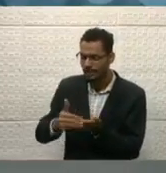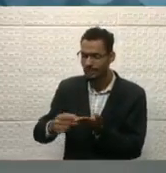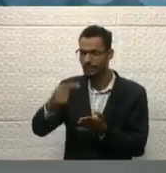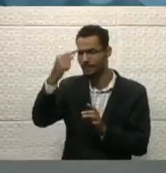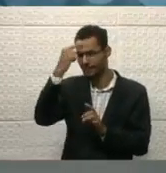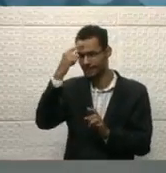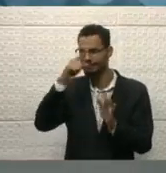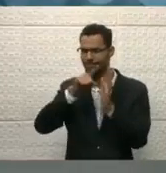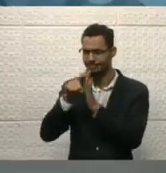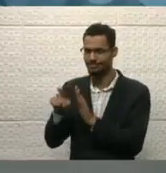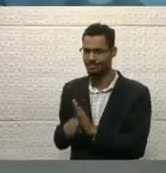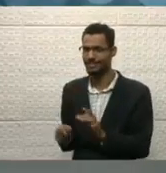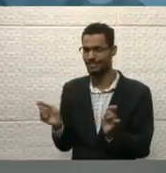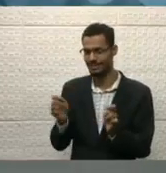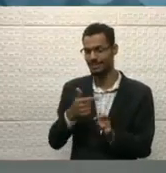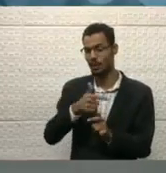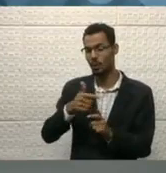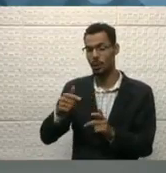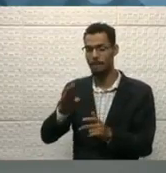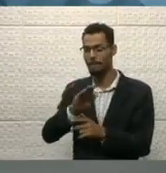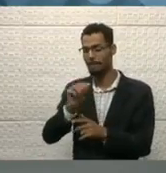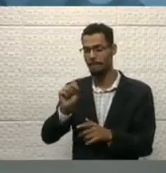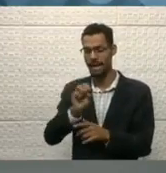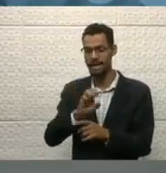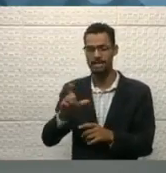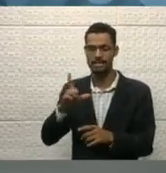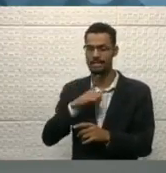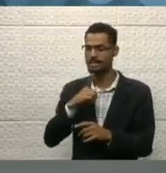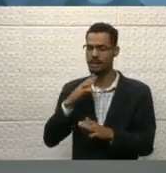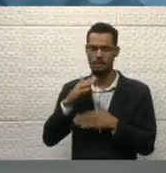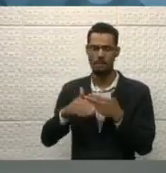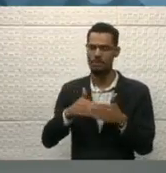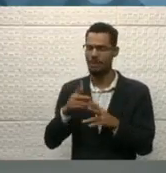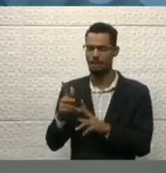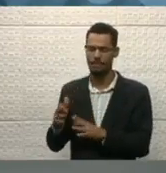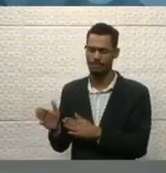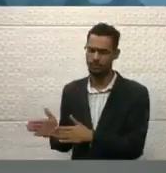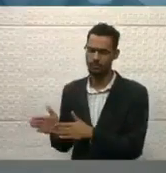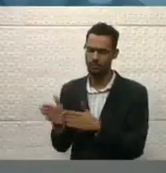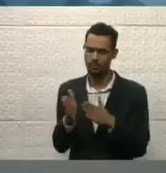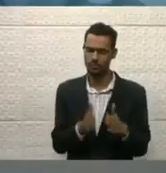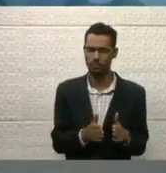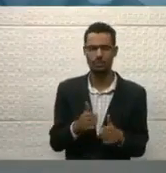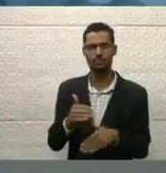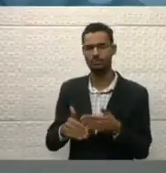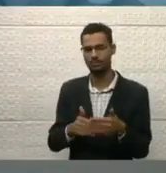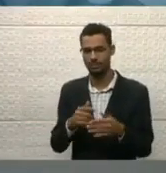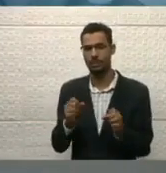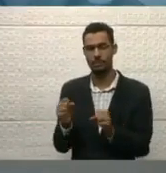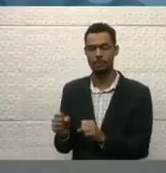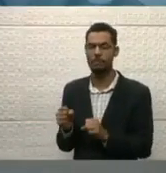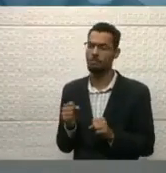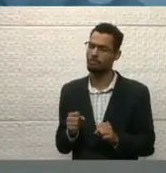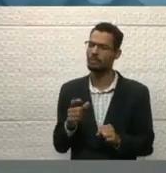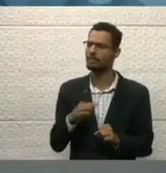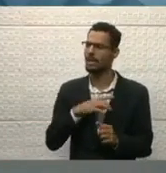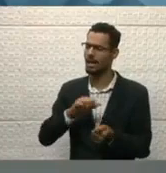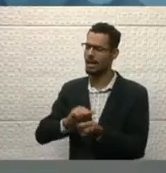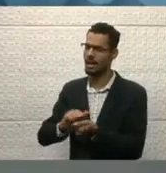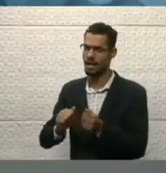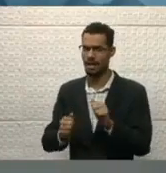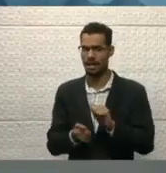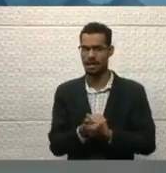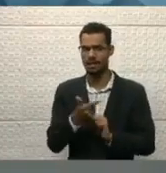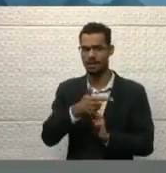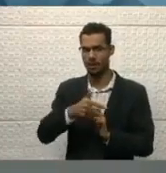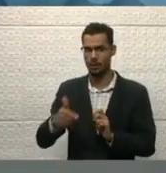também investigar as outras bases tomando esse procedimento como um procedimento que pode ser adaptado nessas